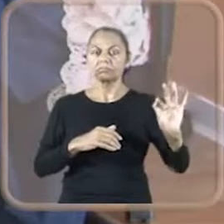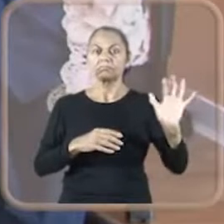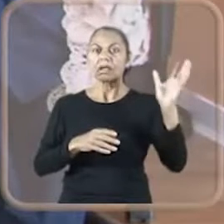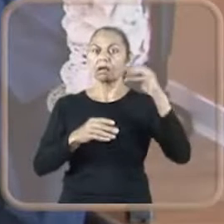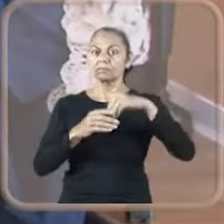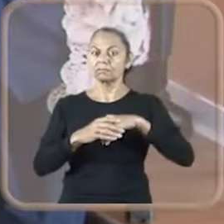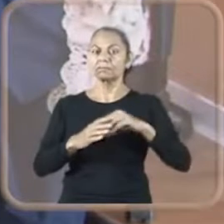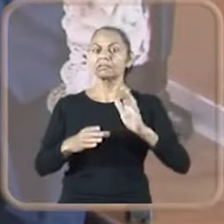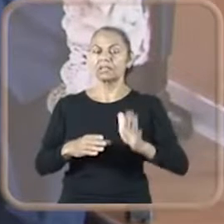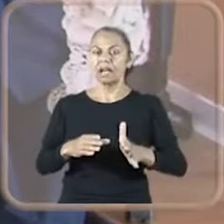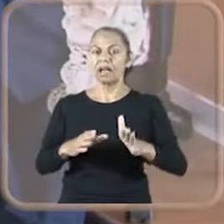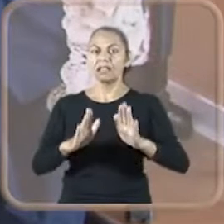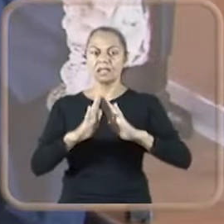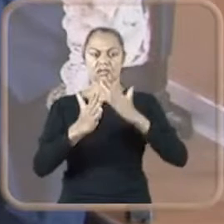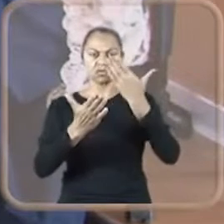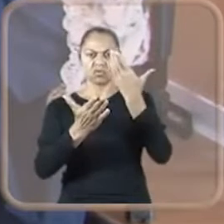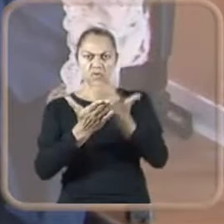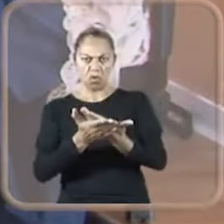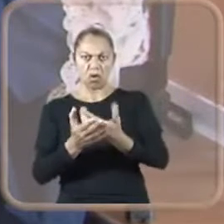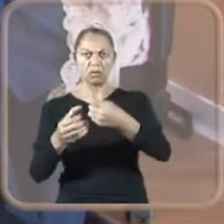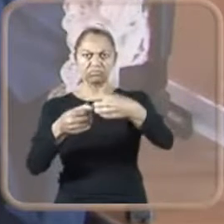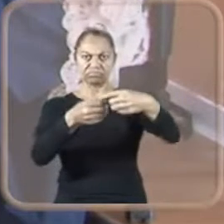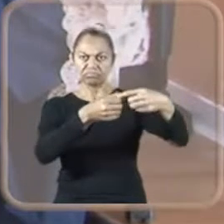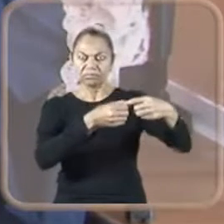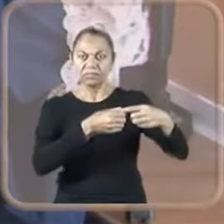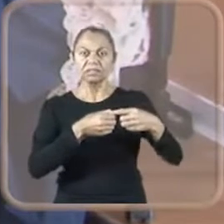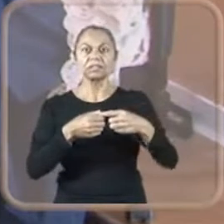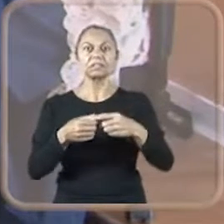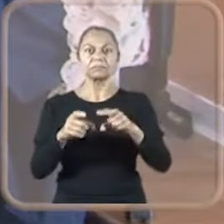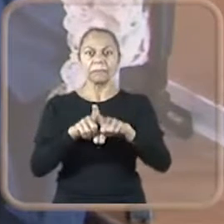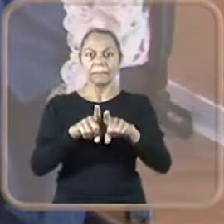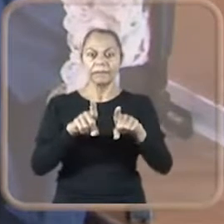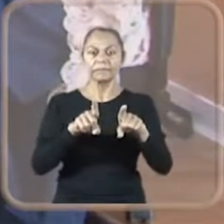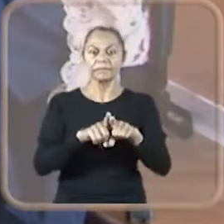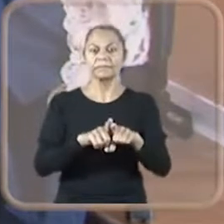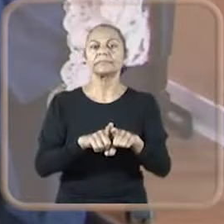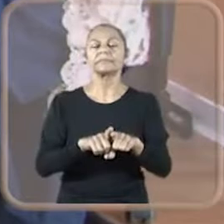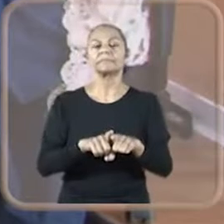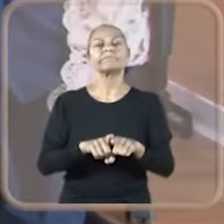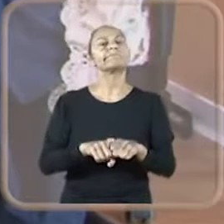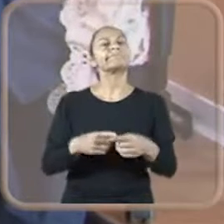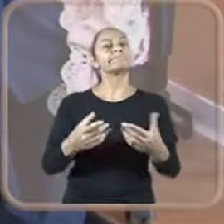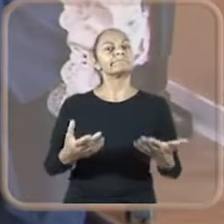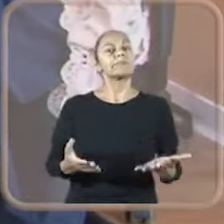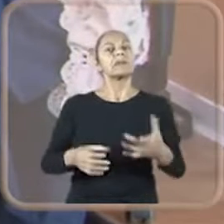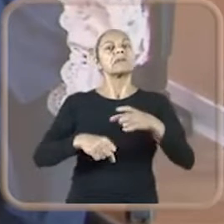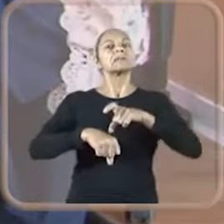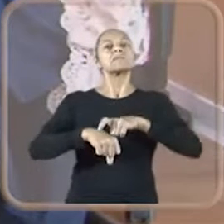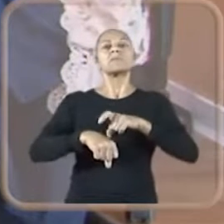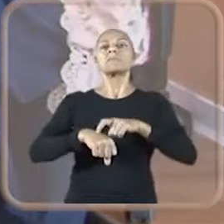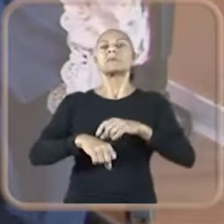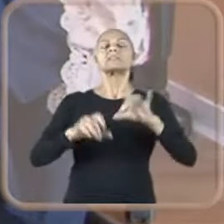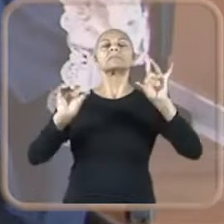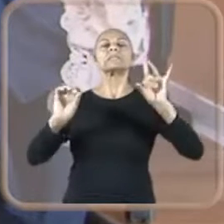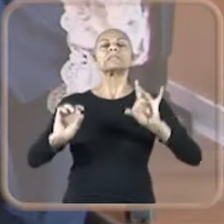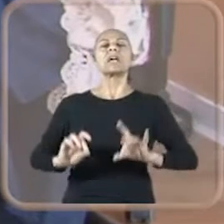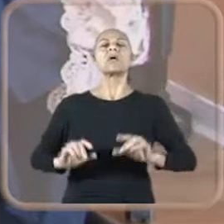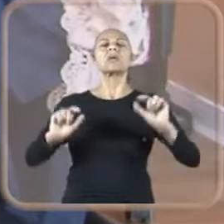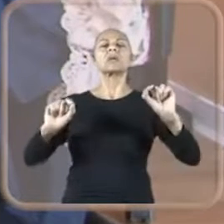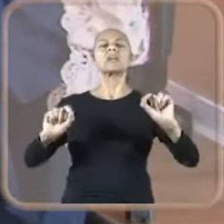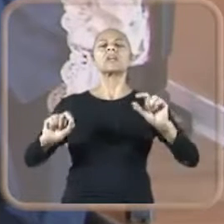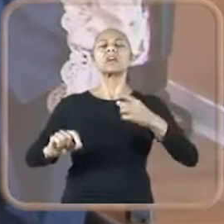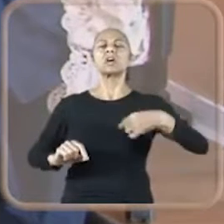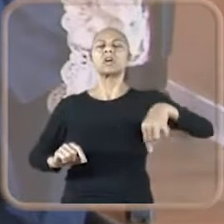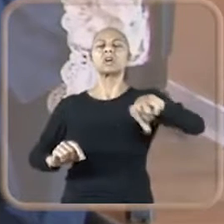escolas do município, também cumpre um dos princípios. Nesse momento também, a gente se dispõe a ajudar a capacitar